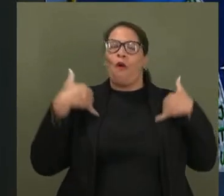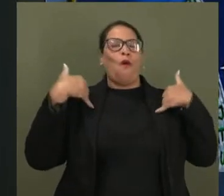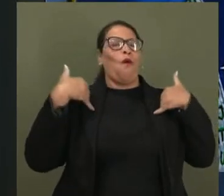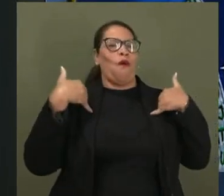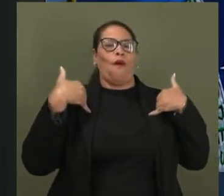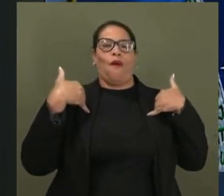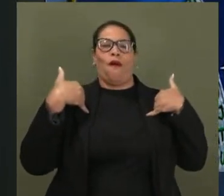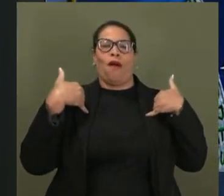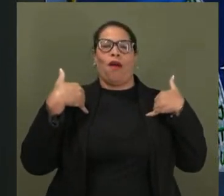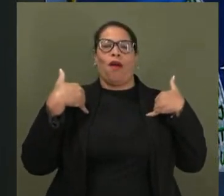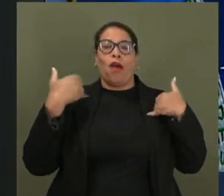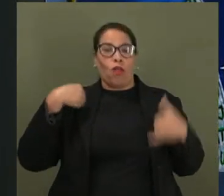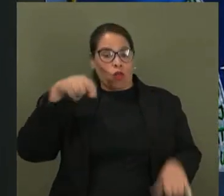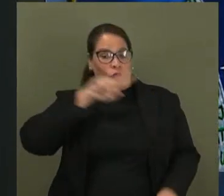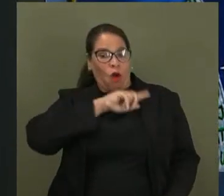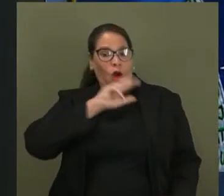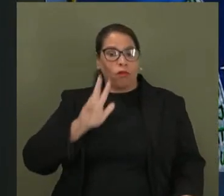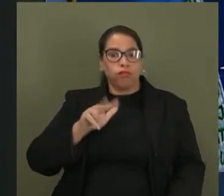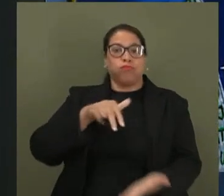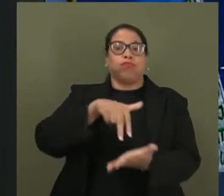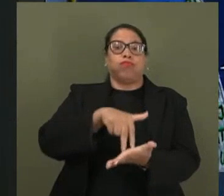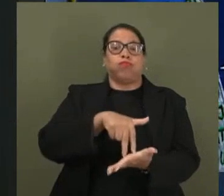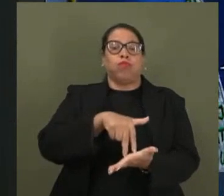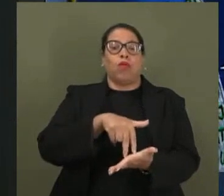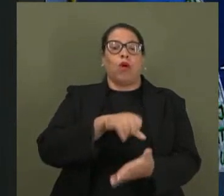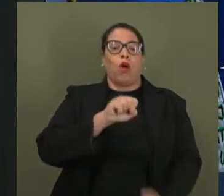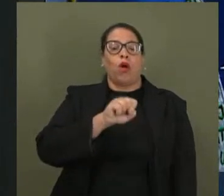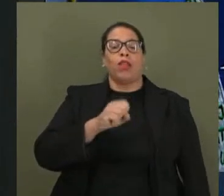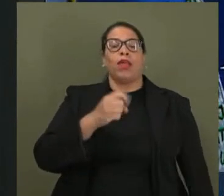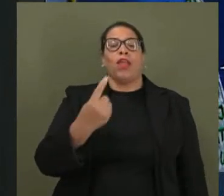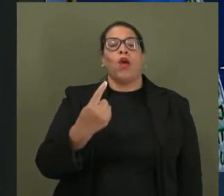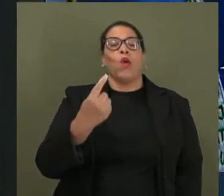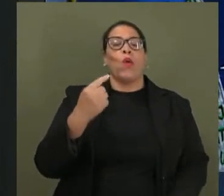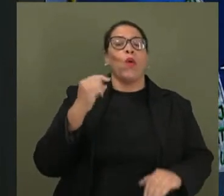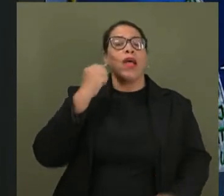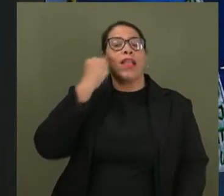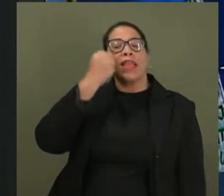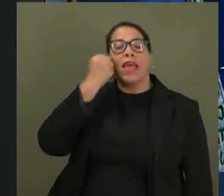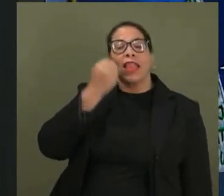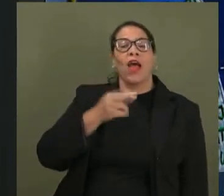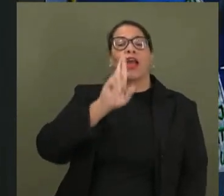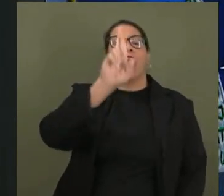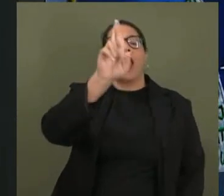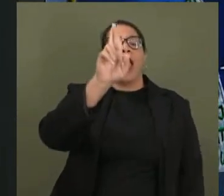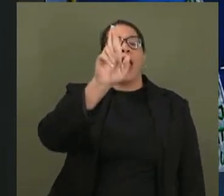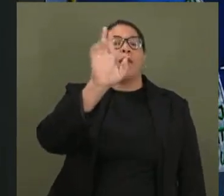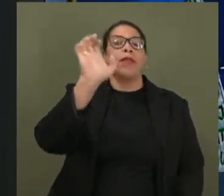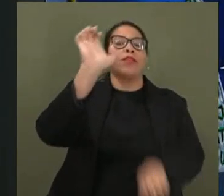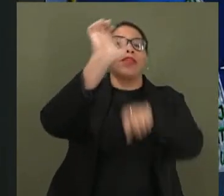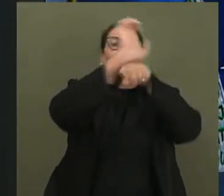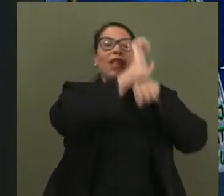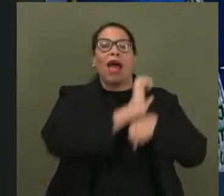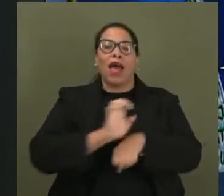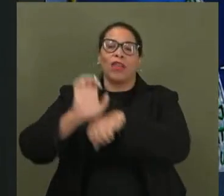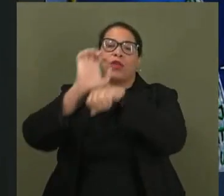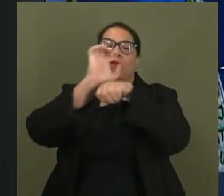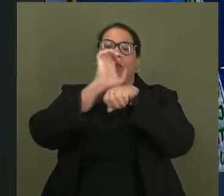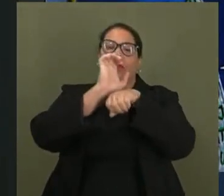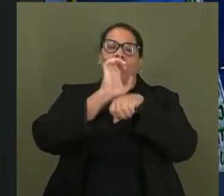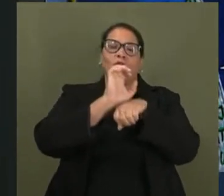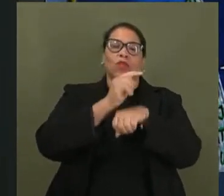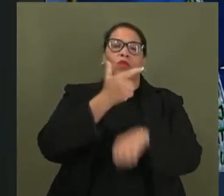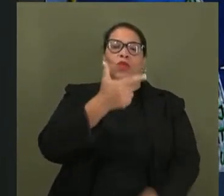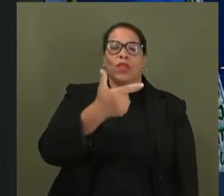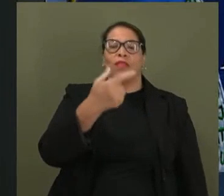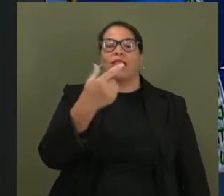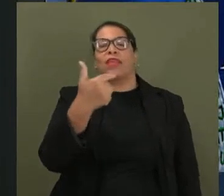privilégio sermos um dos 81 senadores que representam aí mais de 214 milhões